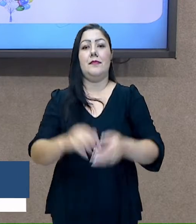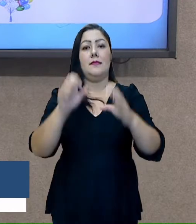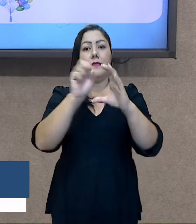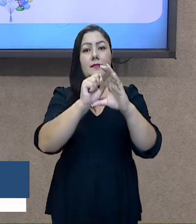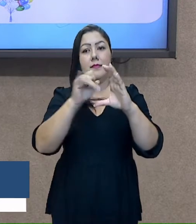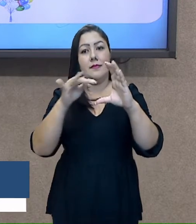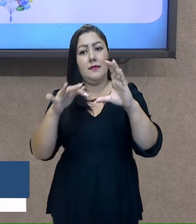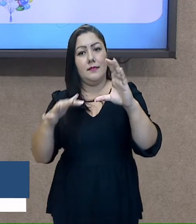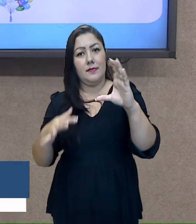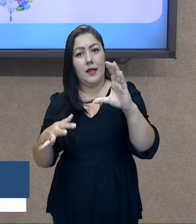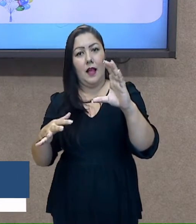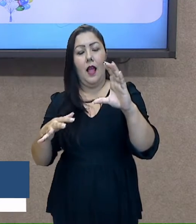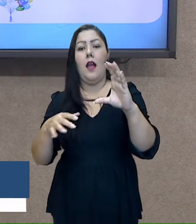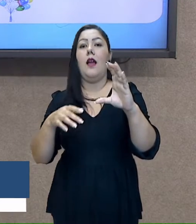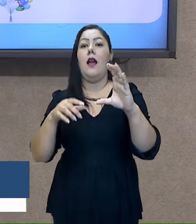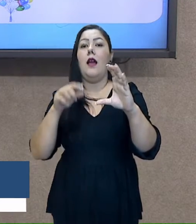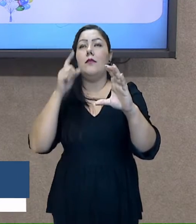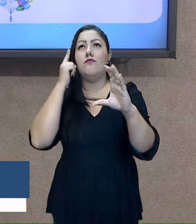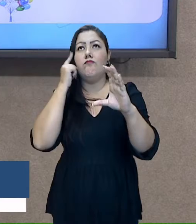eles foram